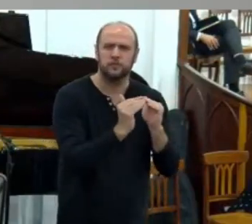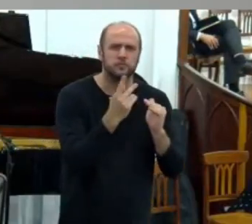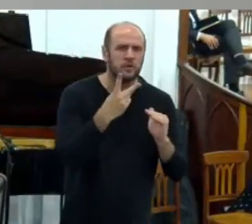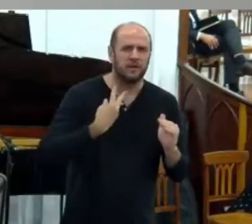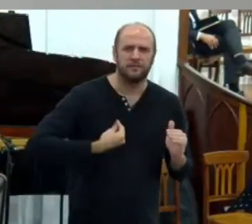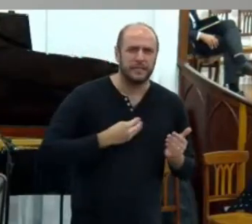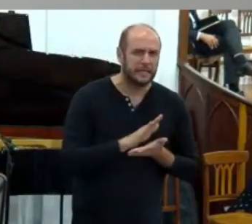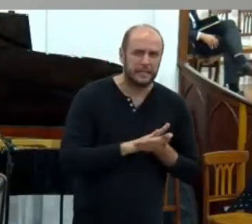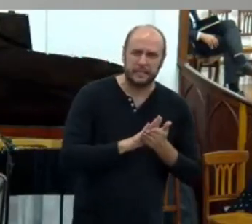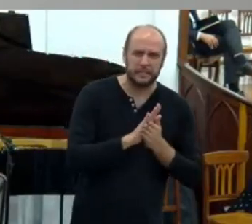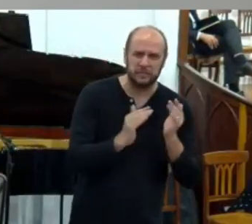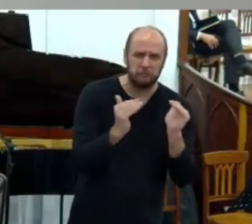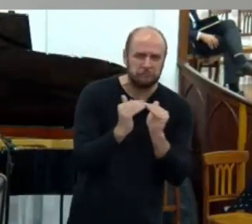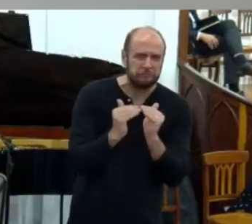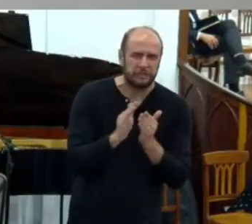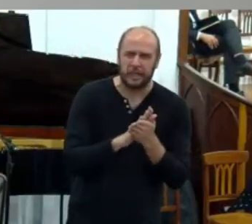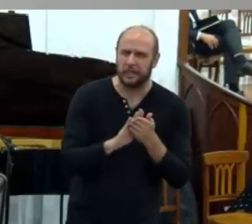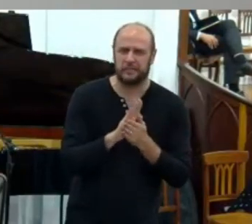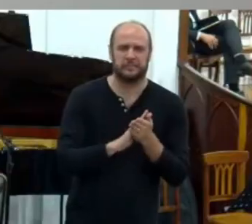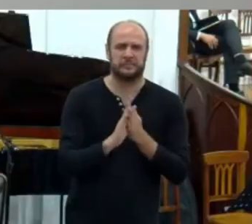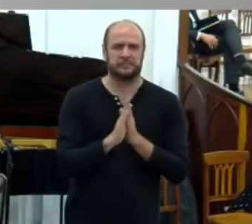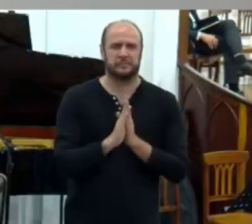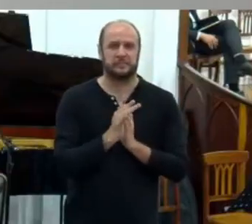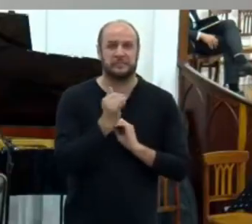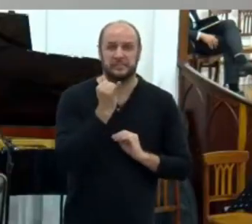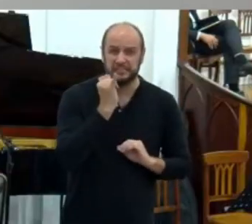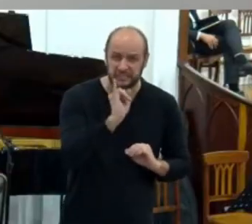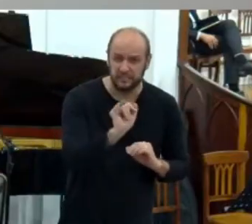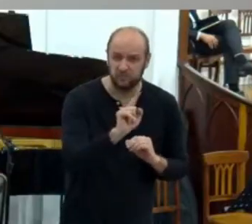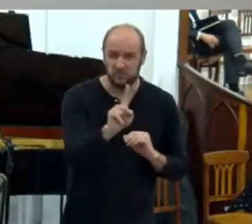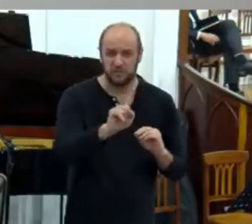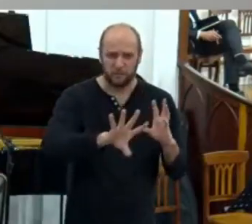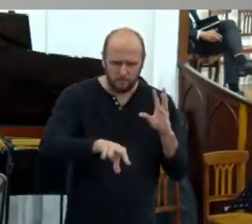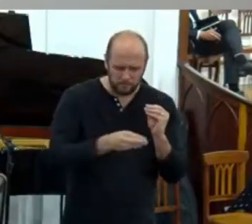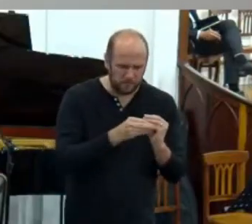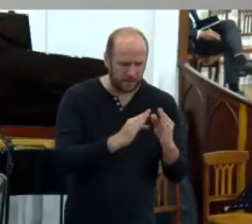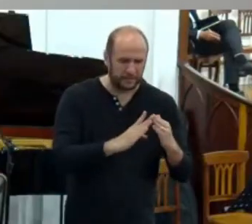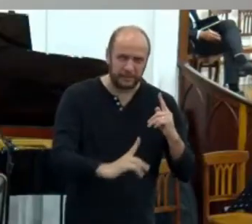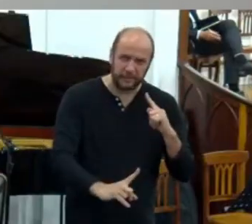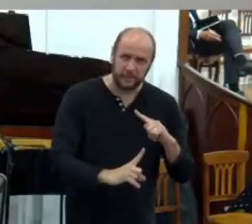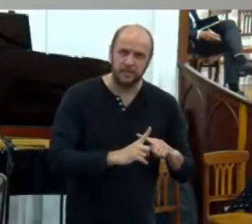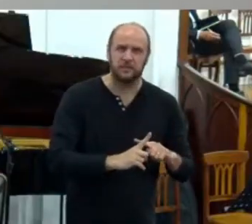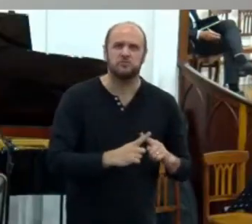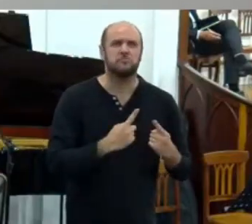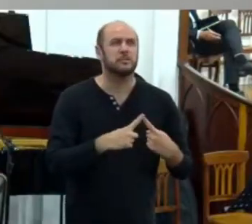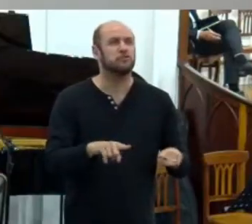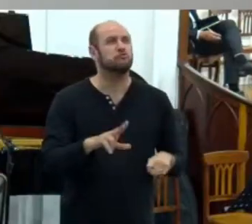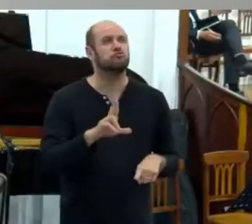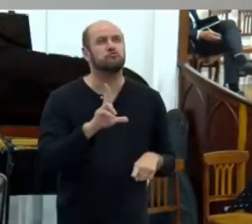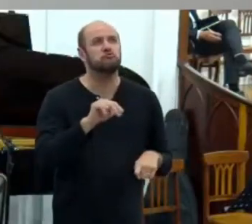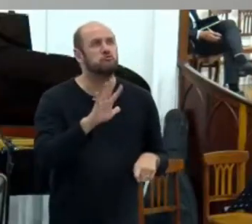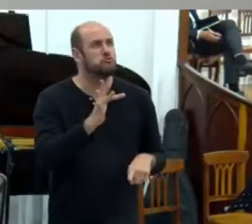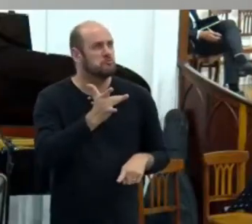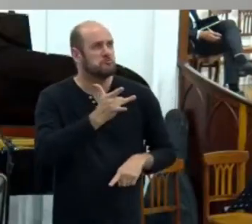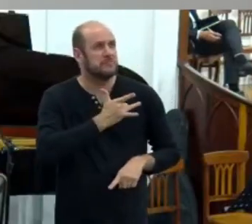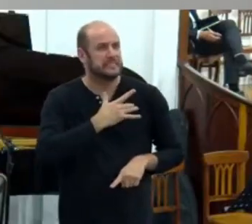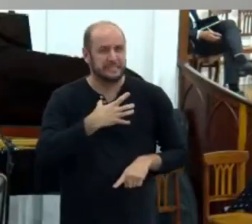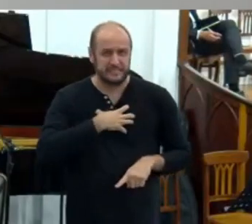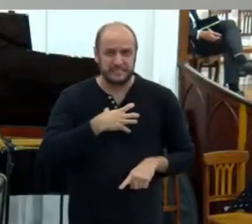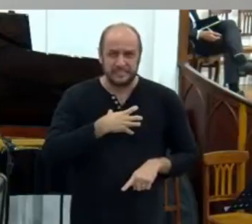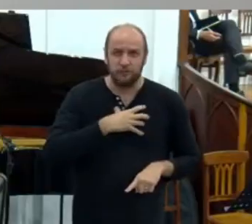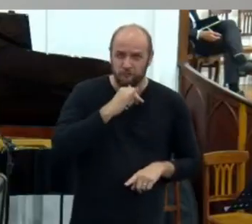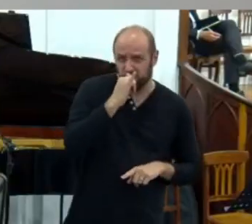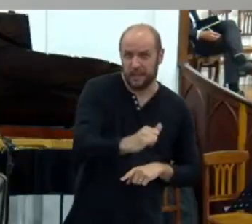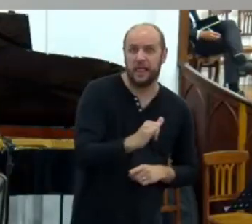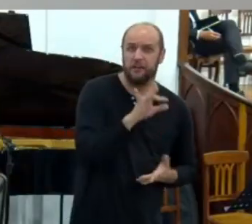você, porque se de alguma forma você faz parte da igreja, mas nunca foi alcançado por essa mensagem